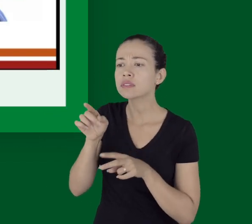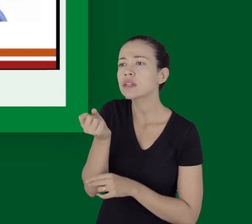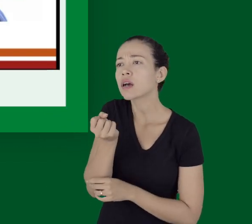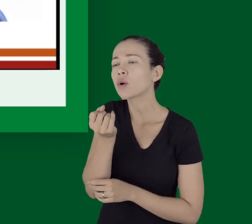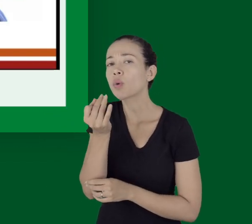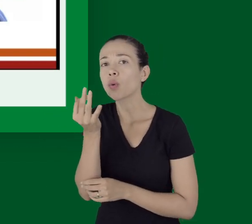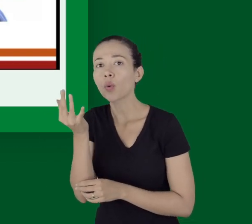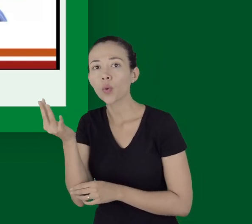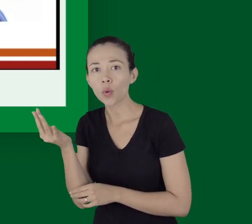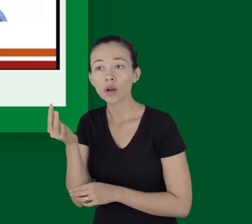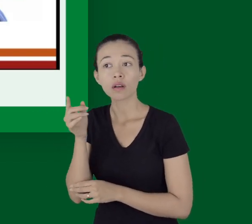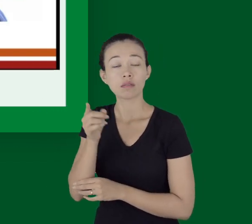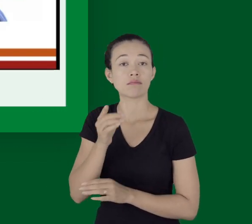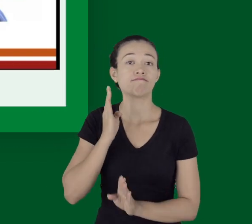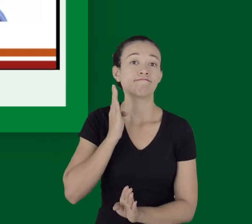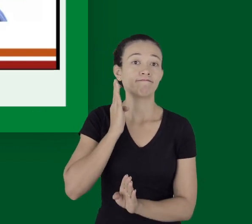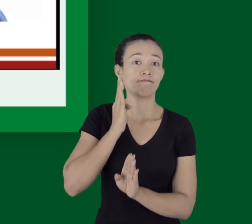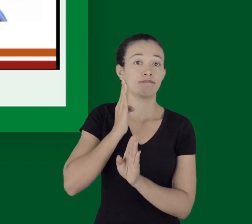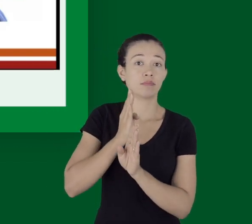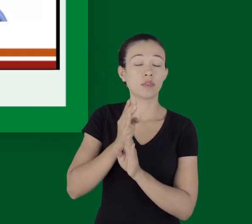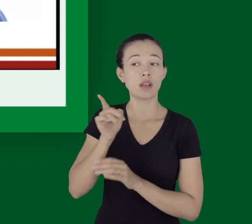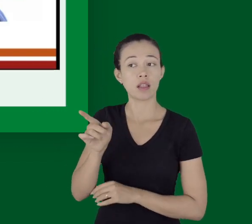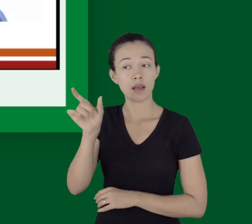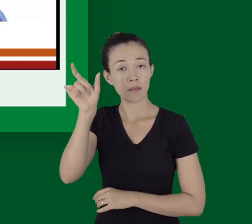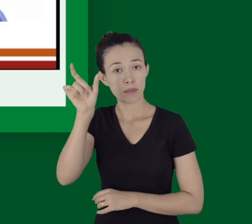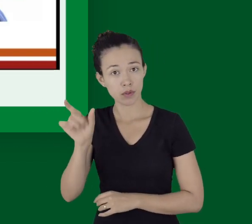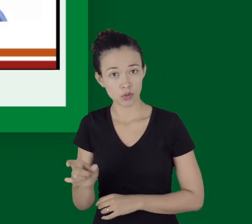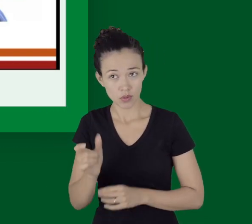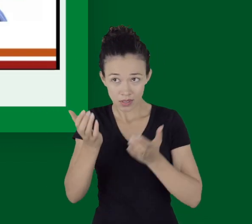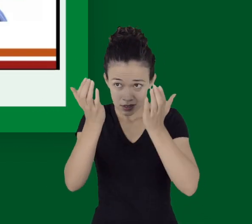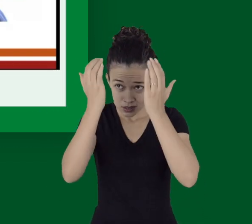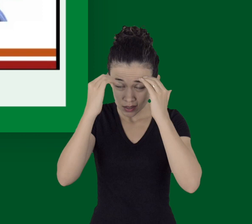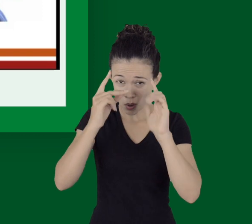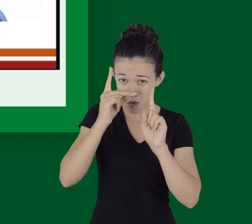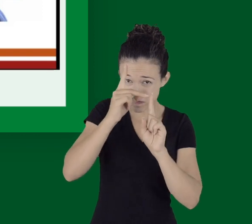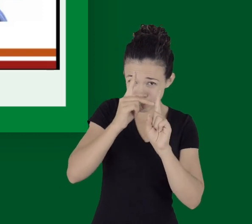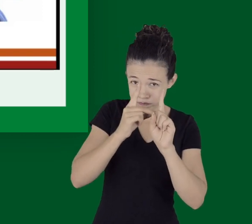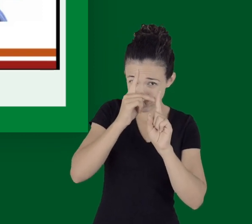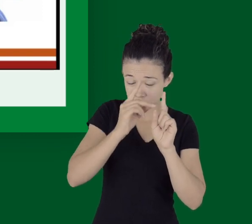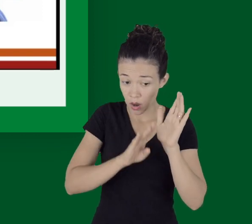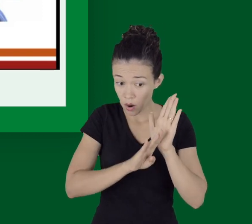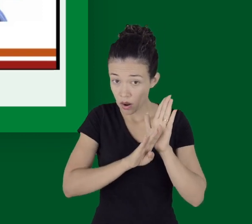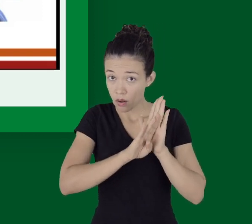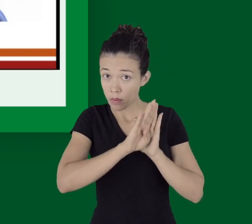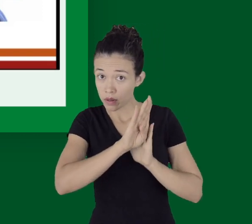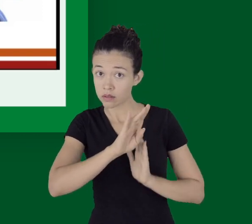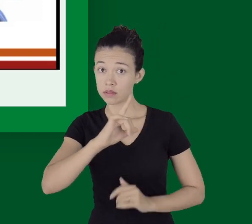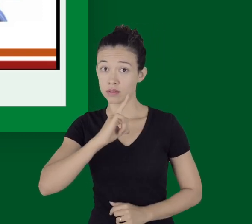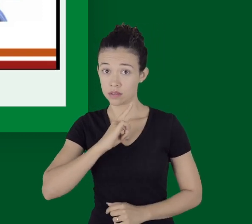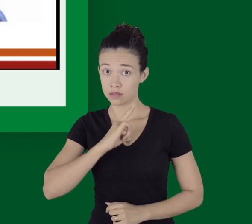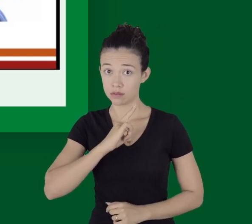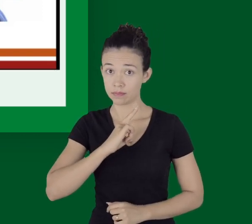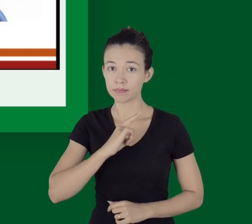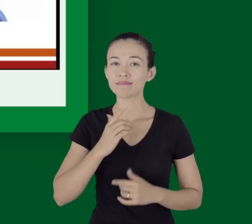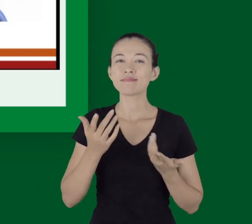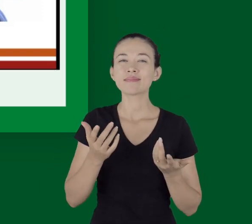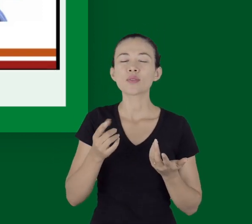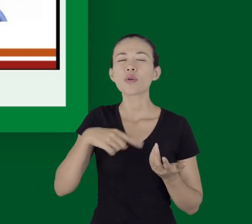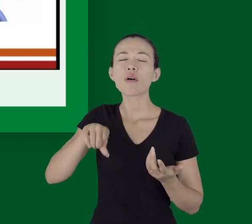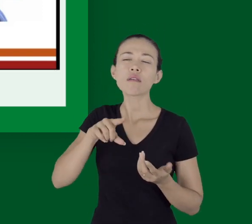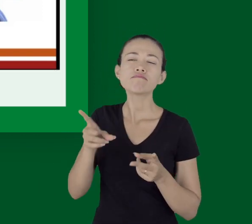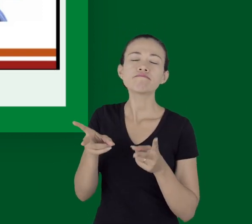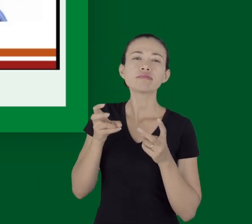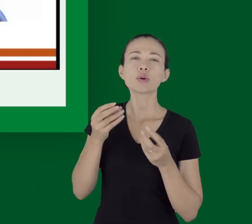as reservas de glicose, o cérebro consome muita glicose. Somente pelo aumento da atividade cerebral você pode ter uma condição de hipoglicemia.